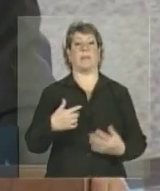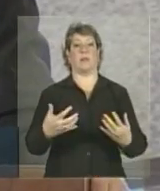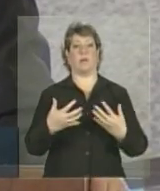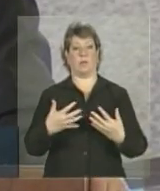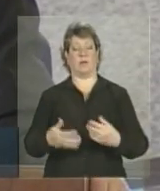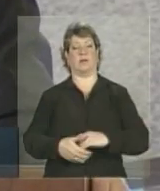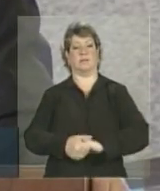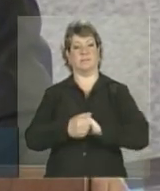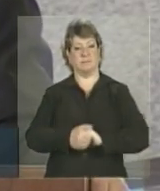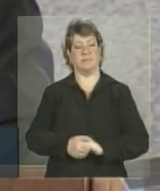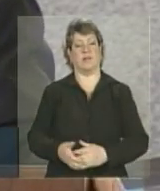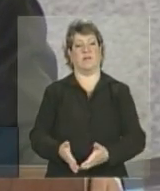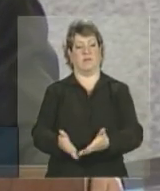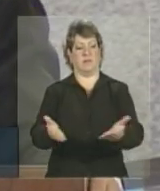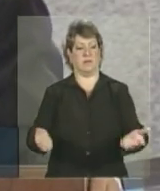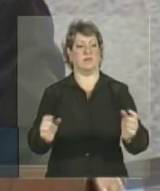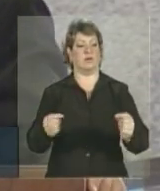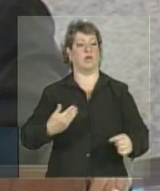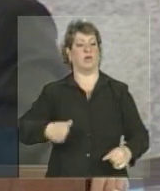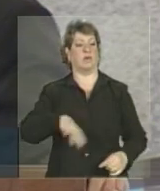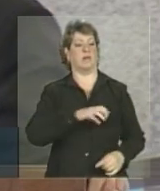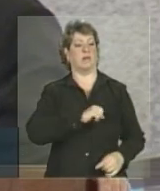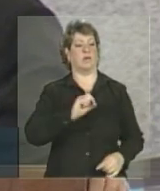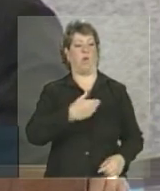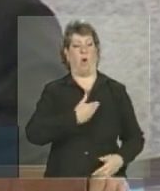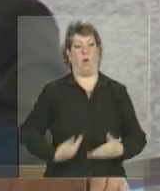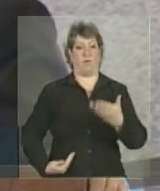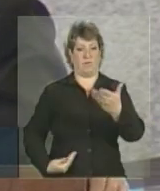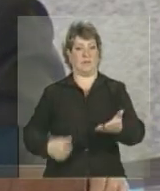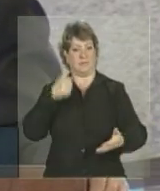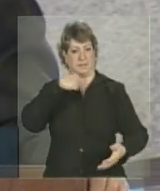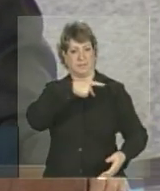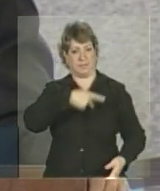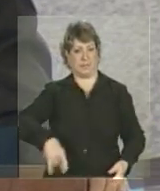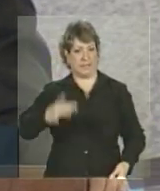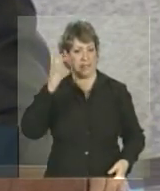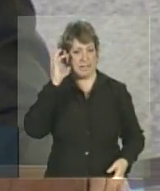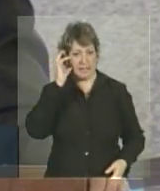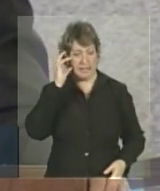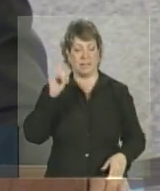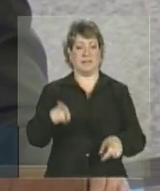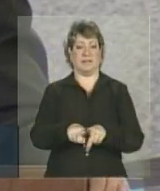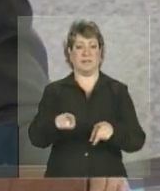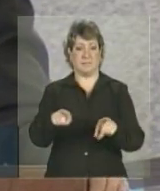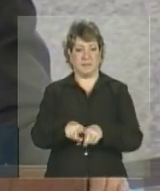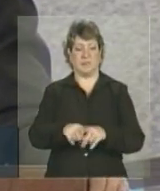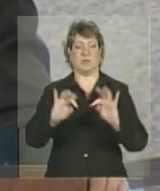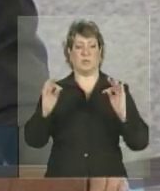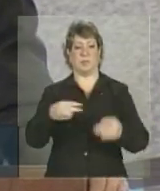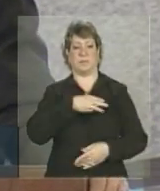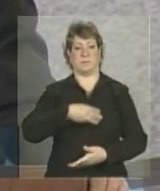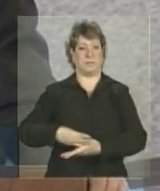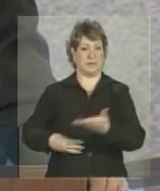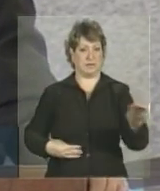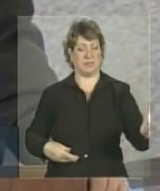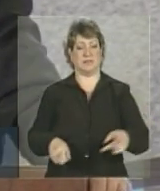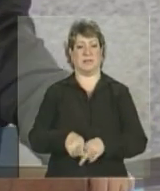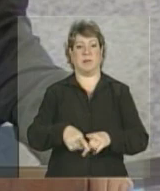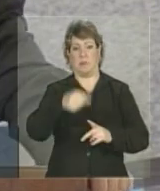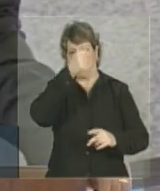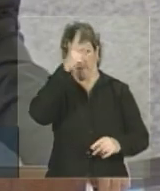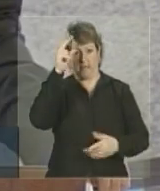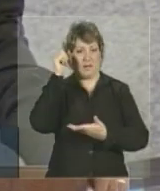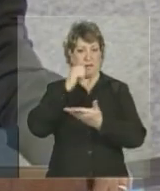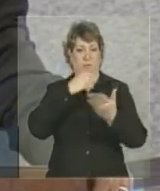os meus cumprimentos ao nosso querido governo, da presidenta Dilma, ao conjunto de ministros e ministras, e cumprimentar todos os